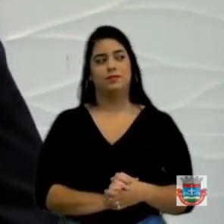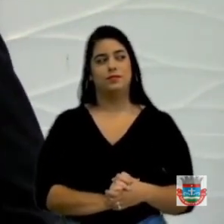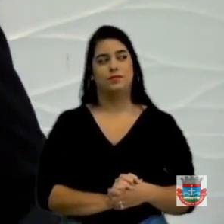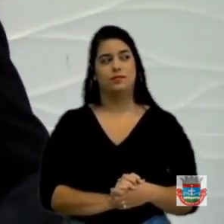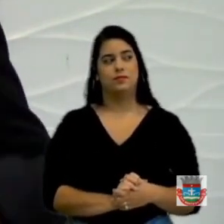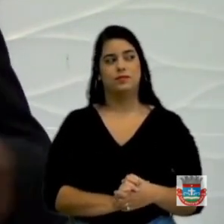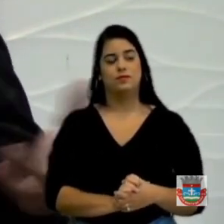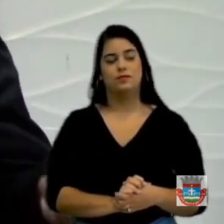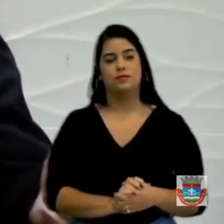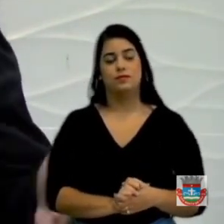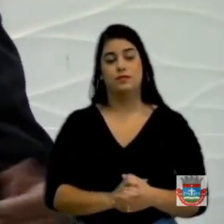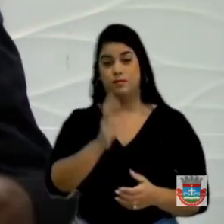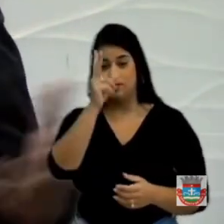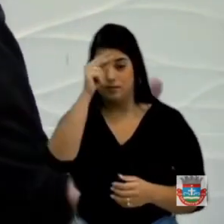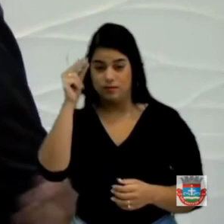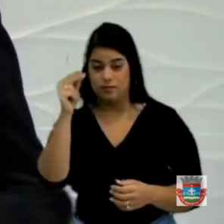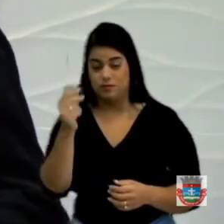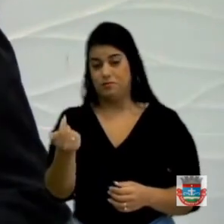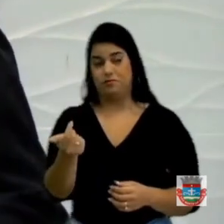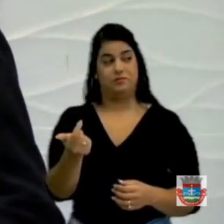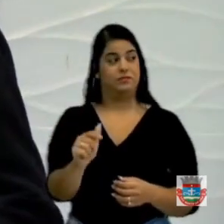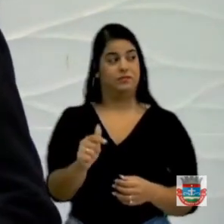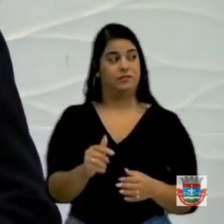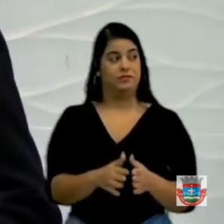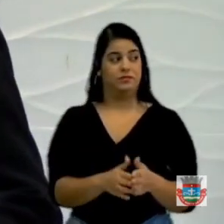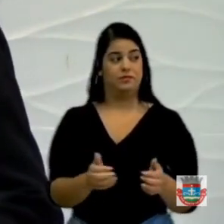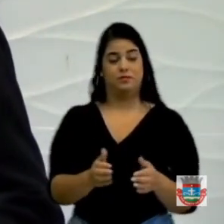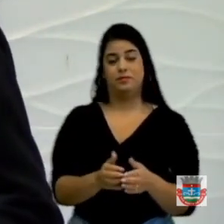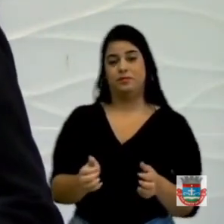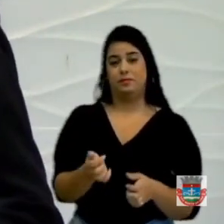que essa emenda, o prefeito não tinha pedido.